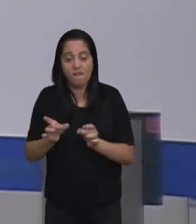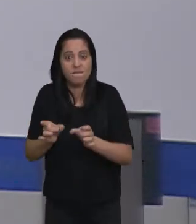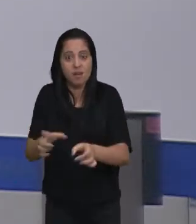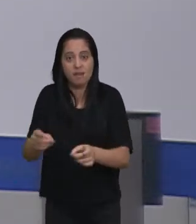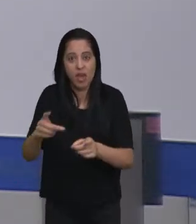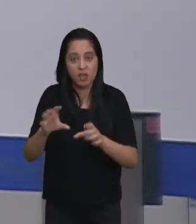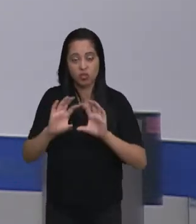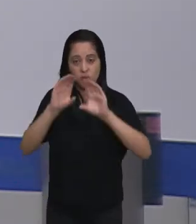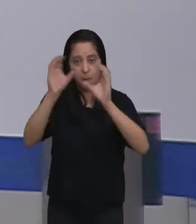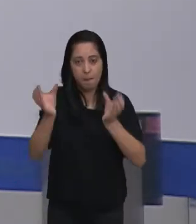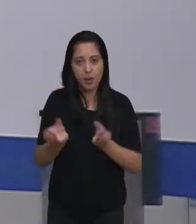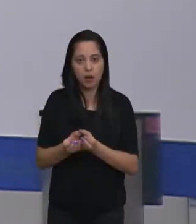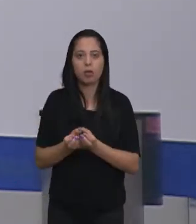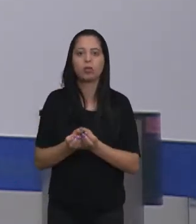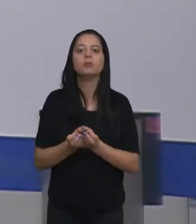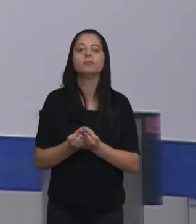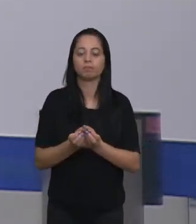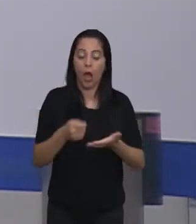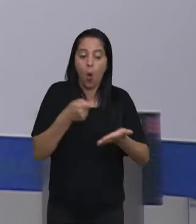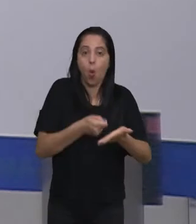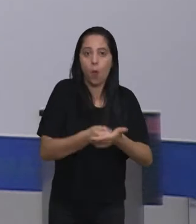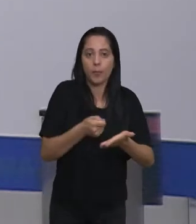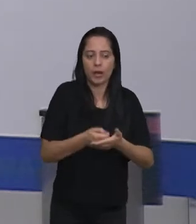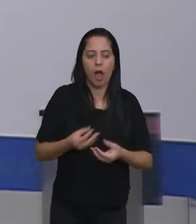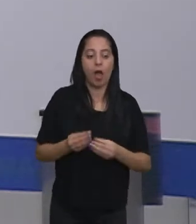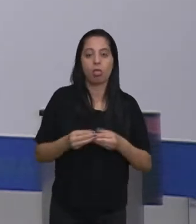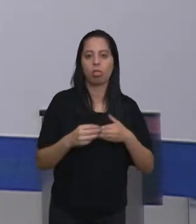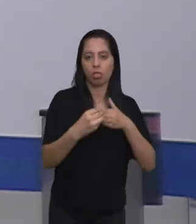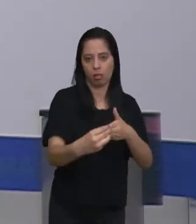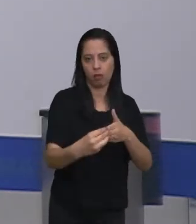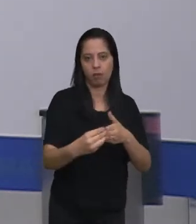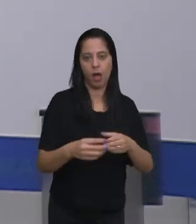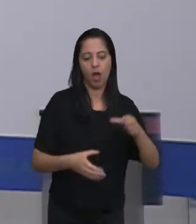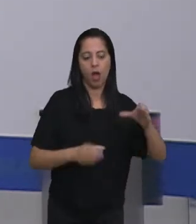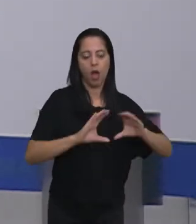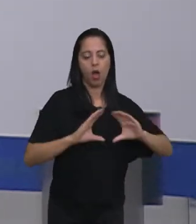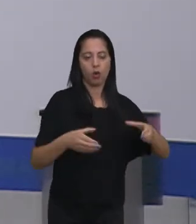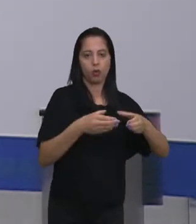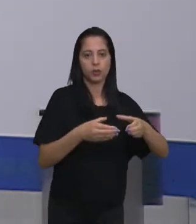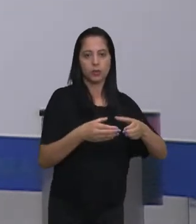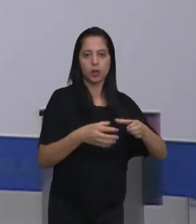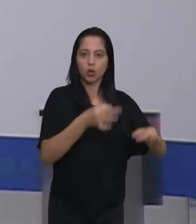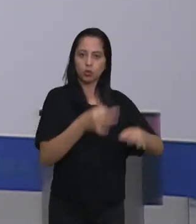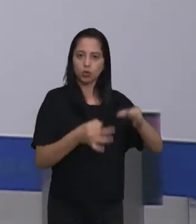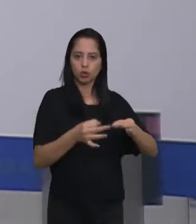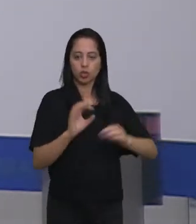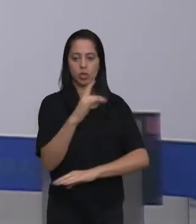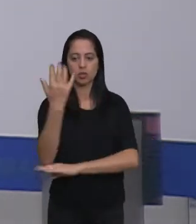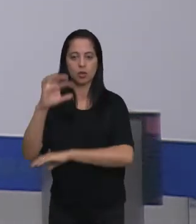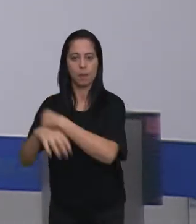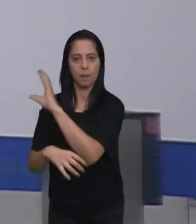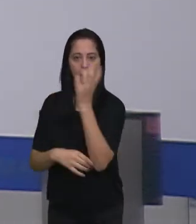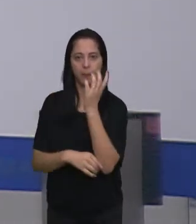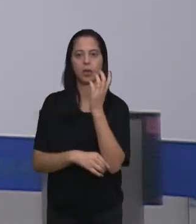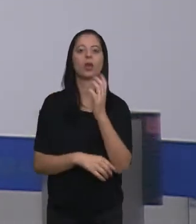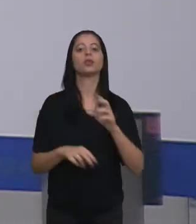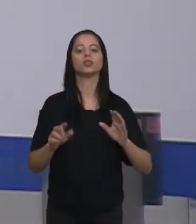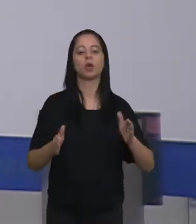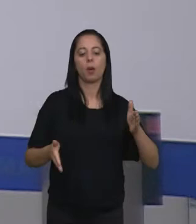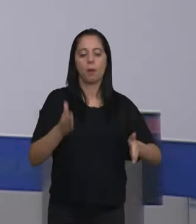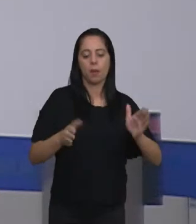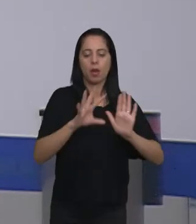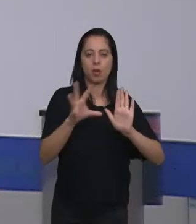outras providências. Comissões de Justiça, Economia, Meio Ambiente, rito ordinário, término do prazo